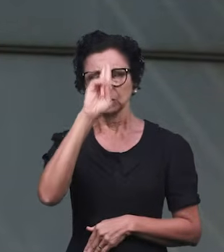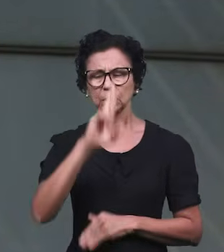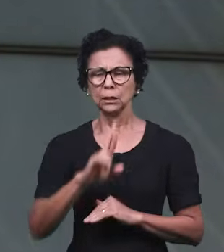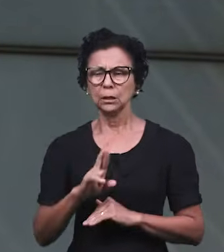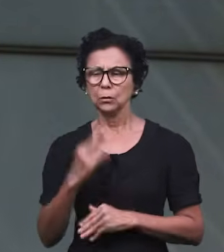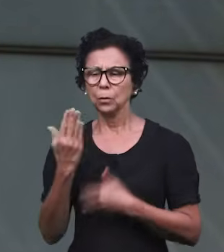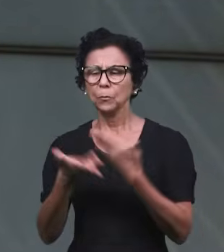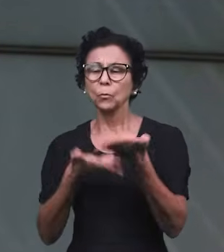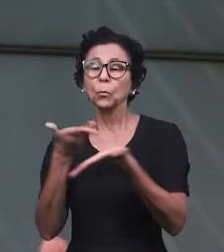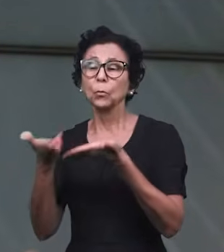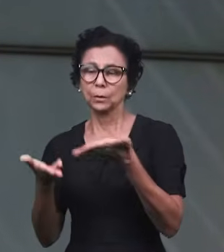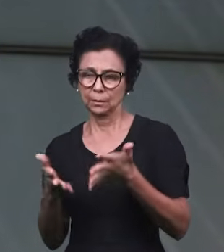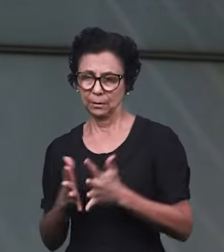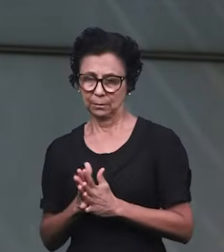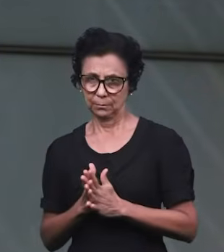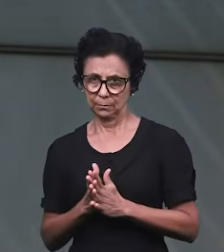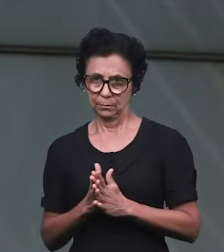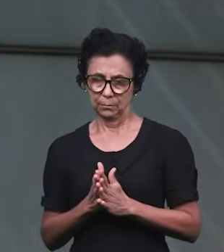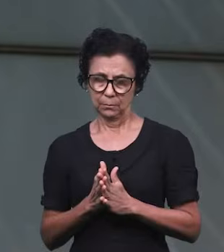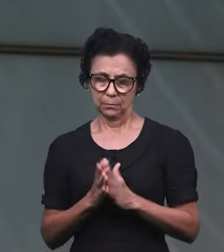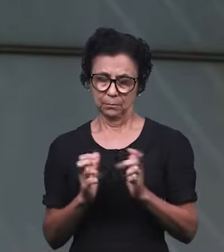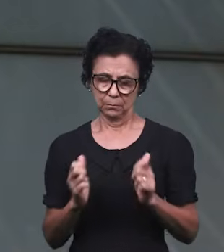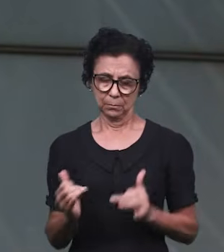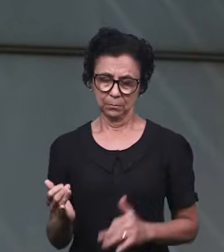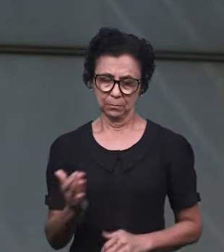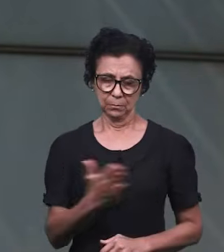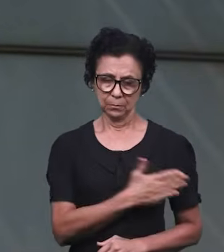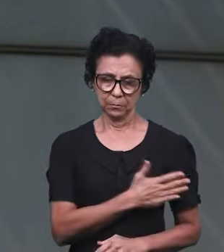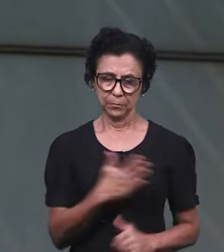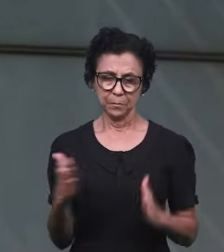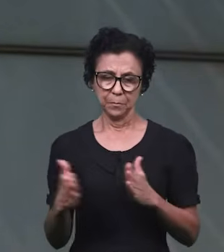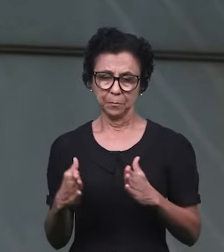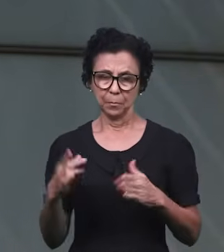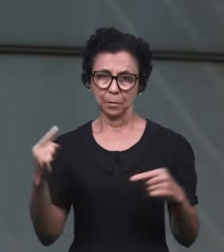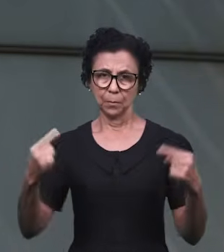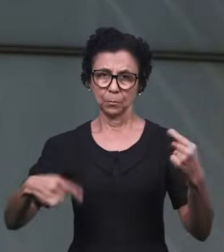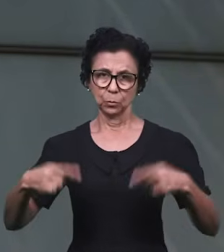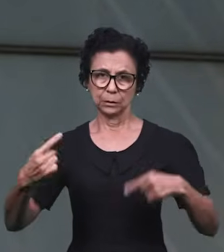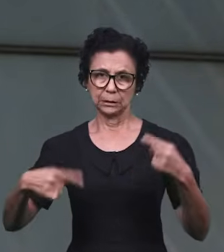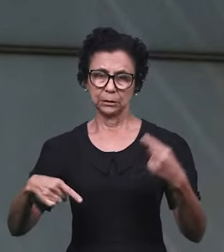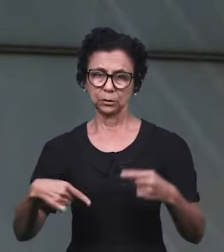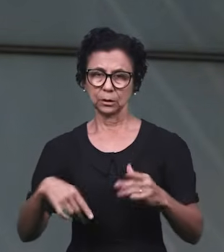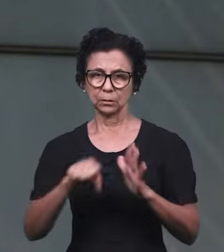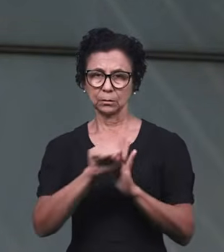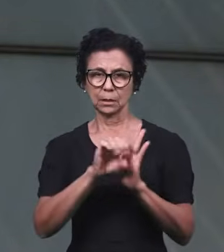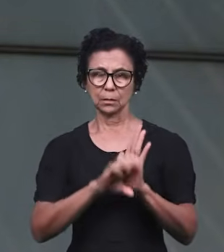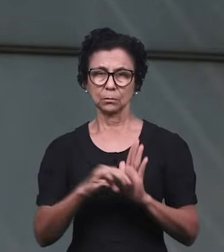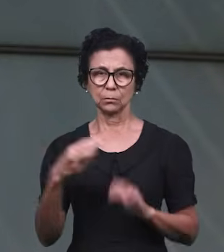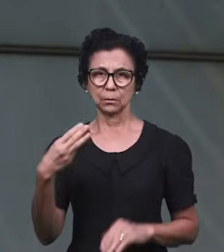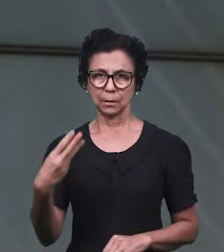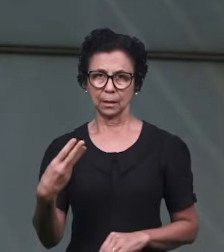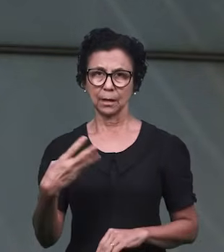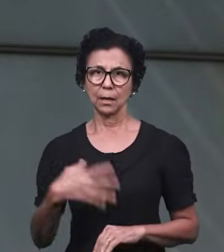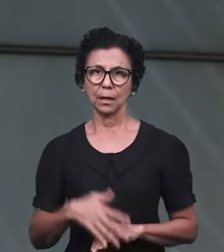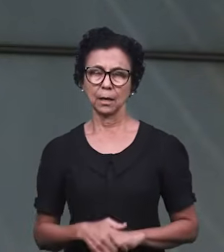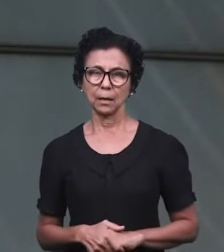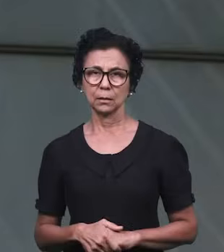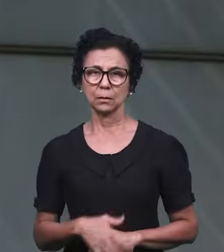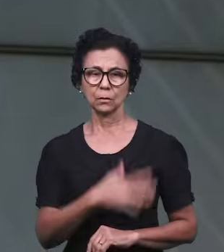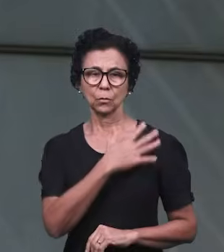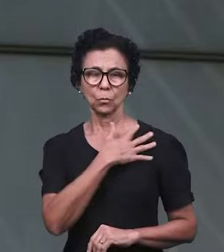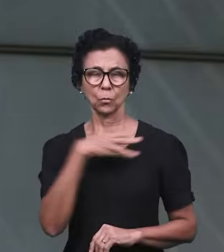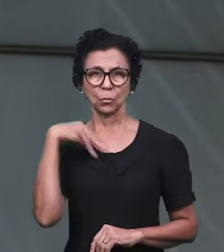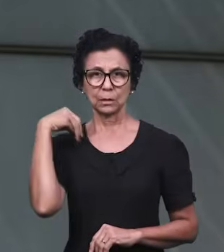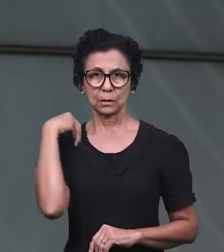que a política, conforme o pastor Edilson colocou aqui, já no século III, com a intervenção de